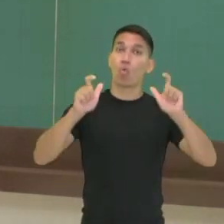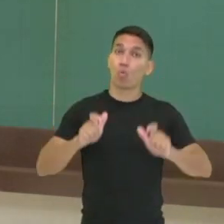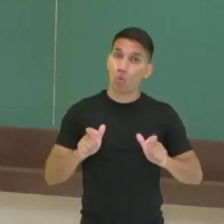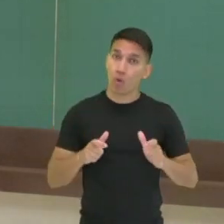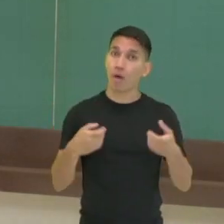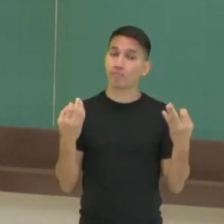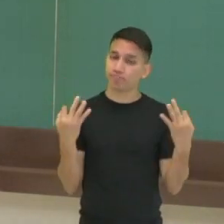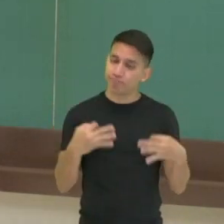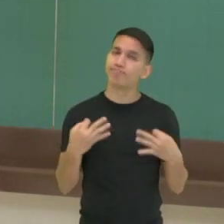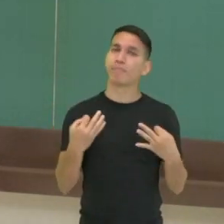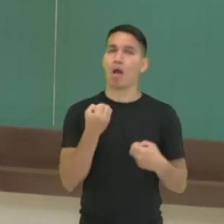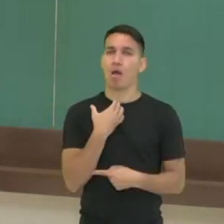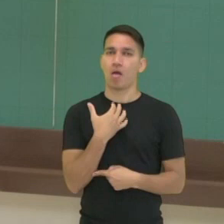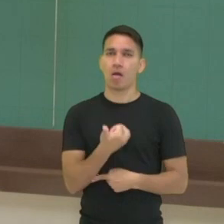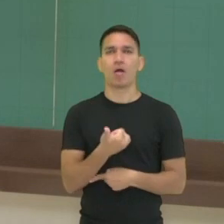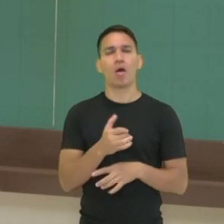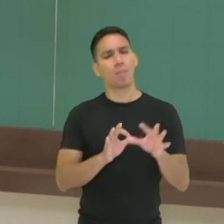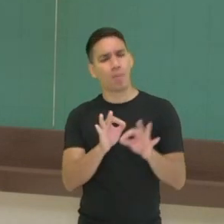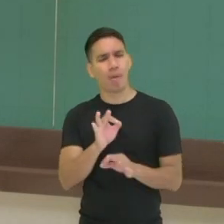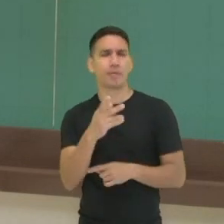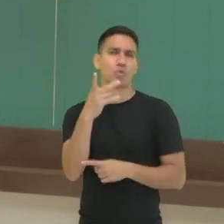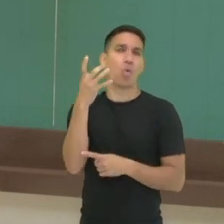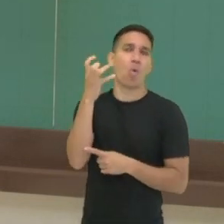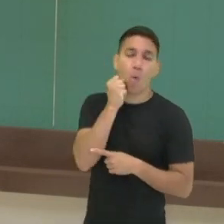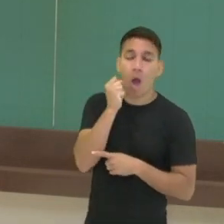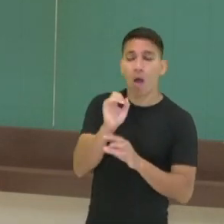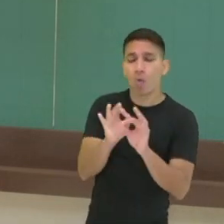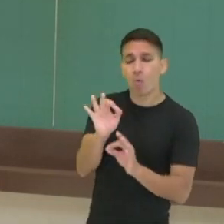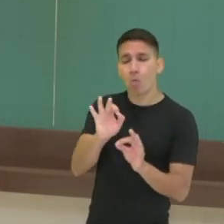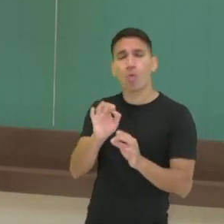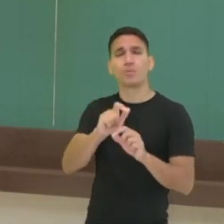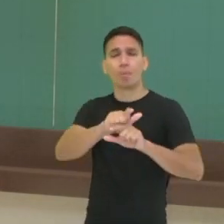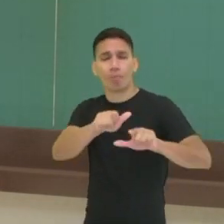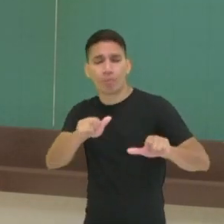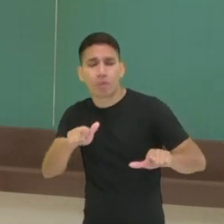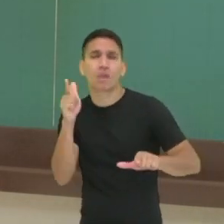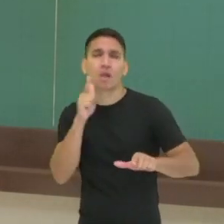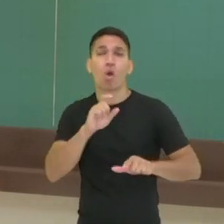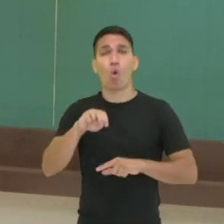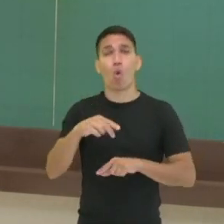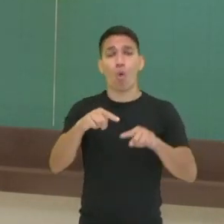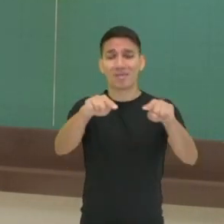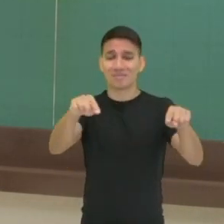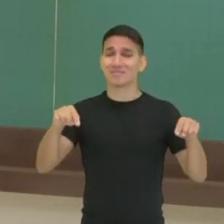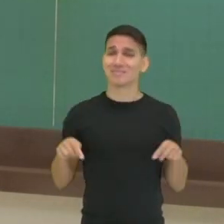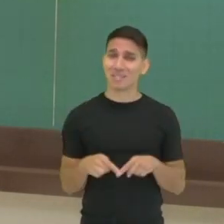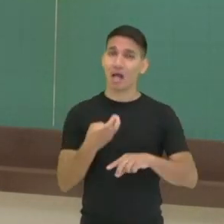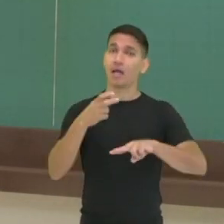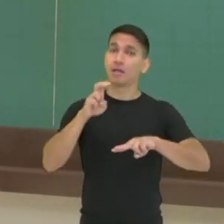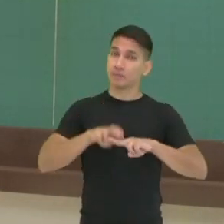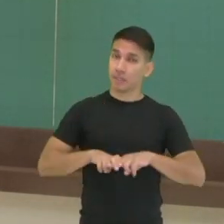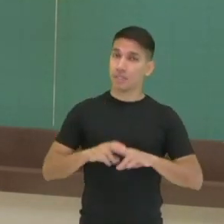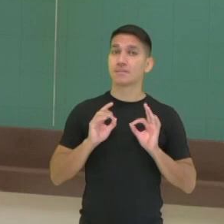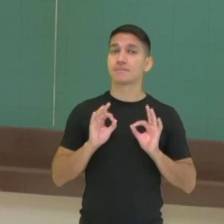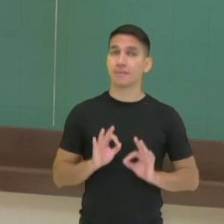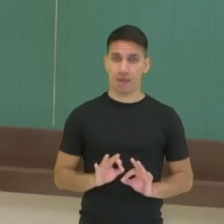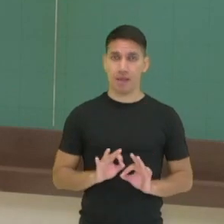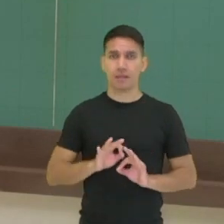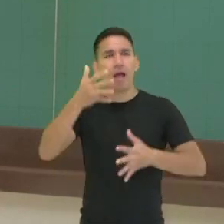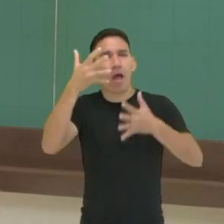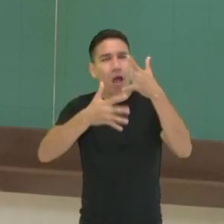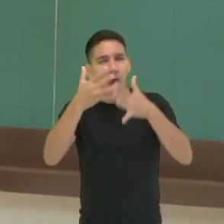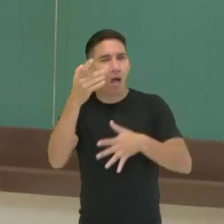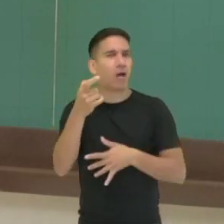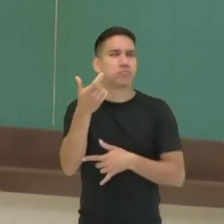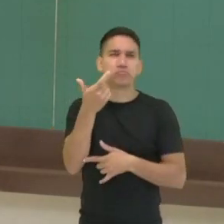bem preparado, como o seu quarto ou a sala onde você está sentado direitinho, não tem muito barulho e uma